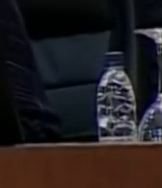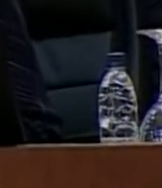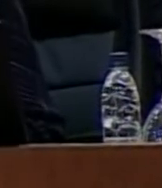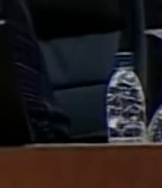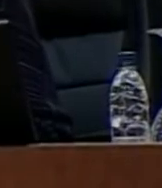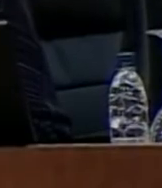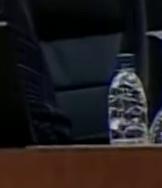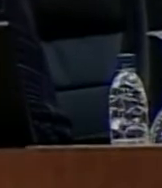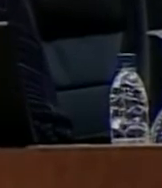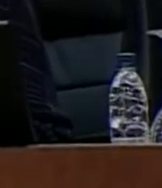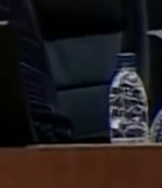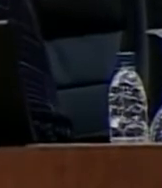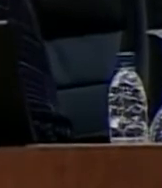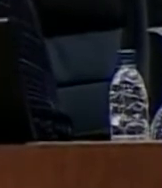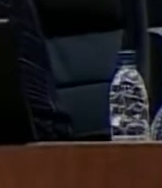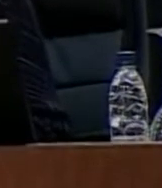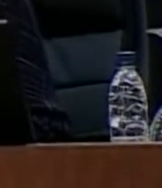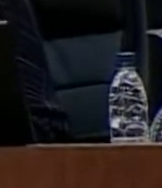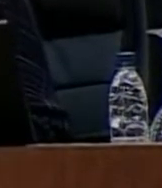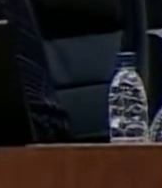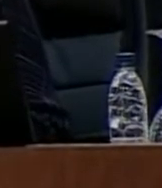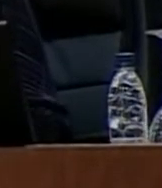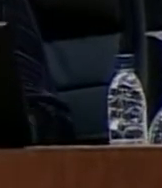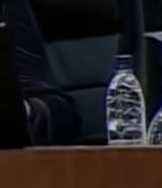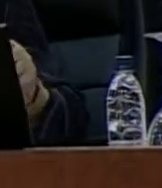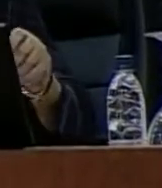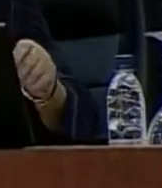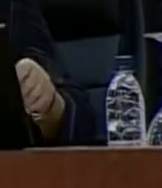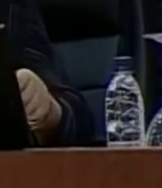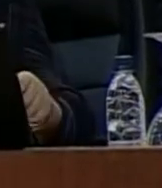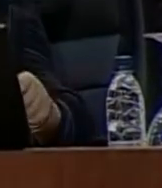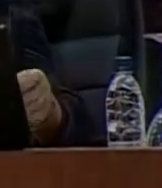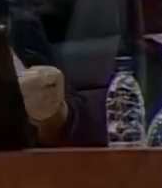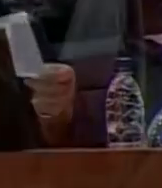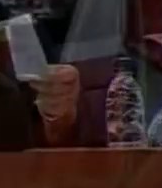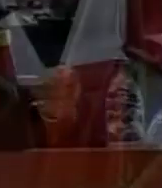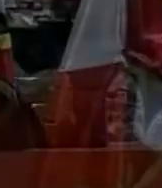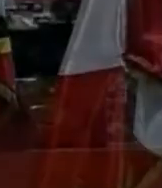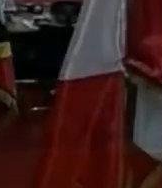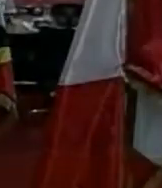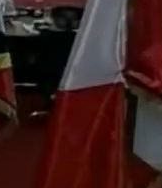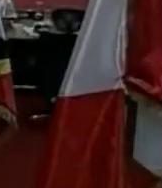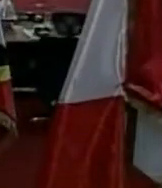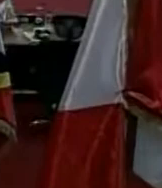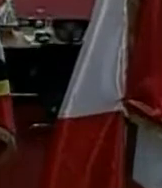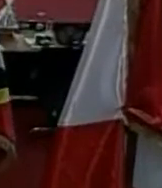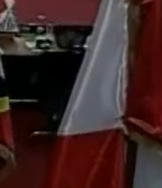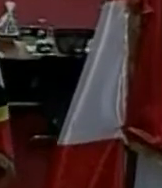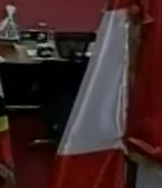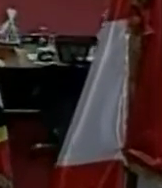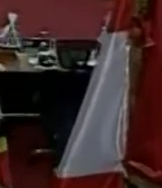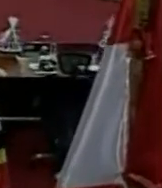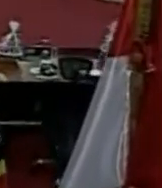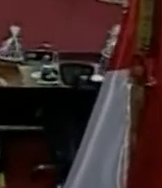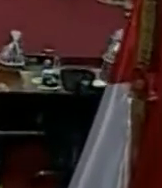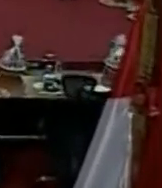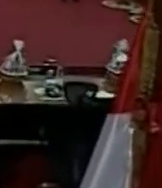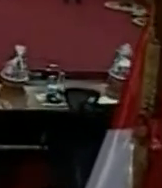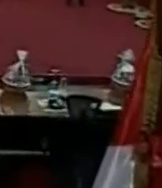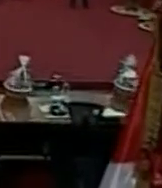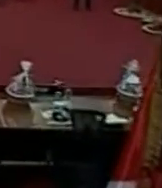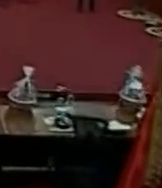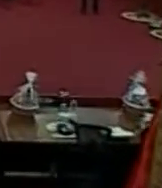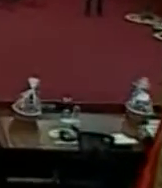senhores profissionais da imprensa aqui presentes, senhoras e senhores integrantes das